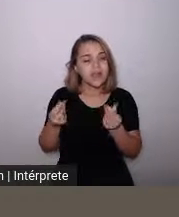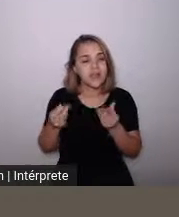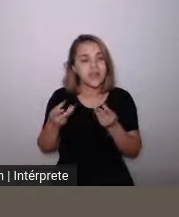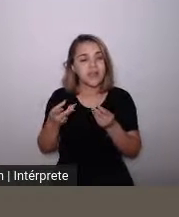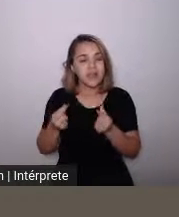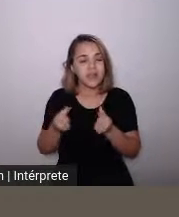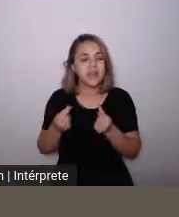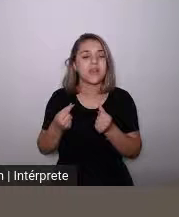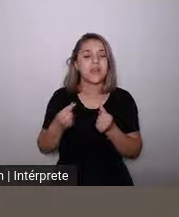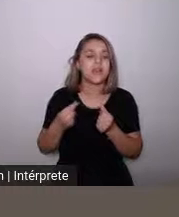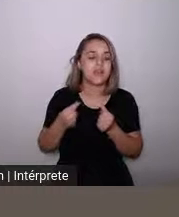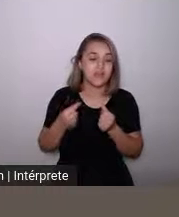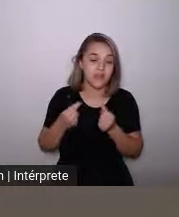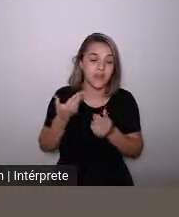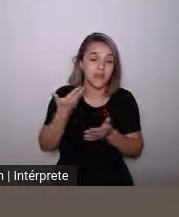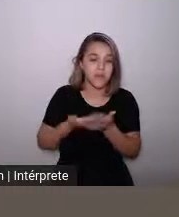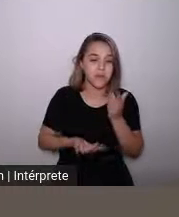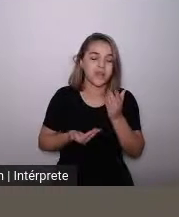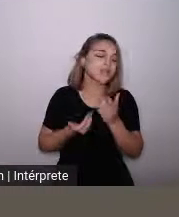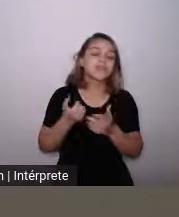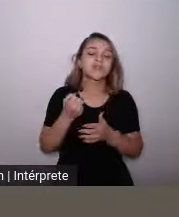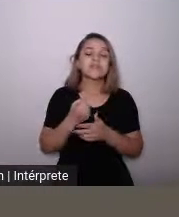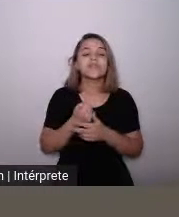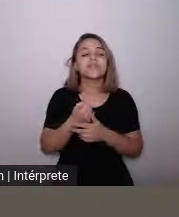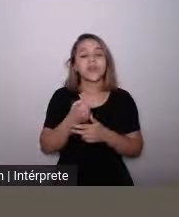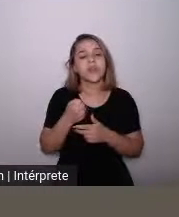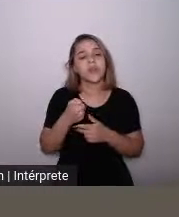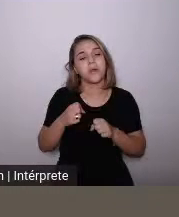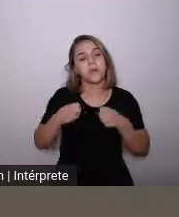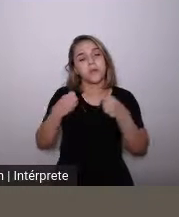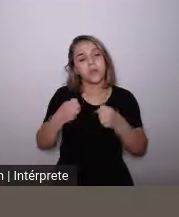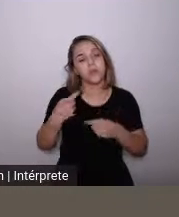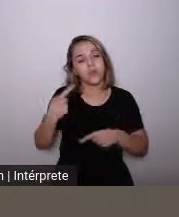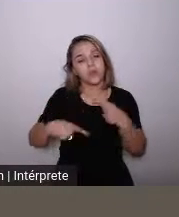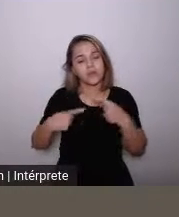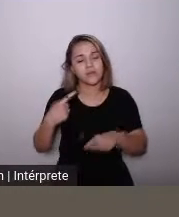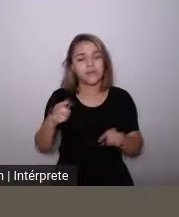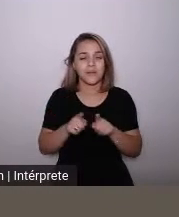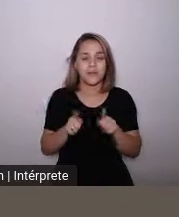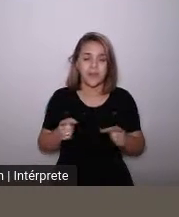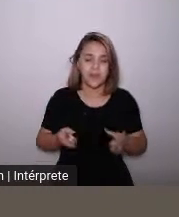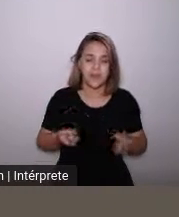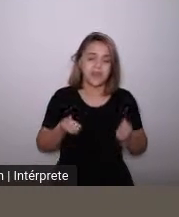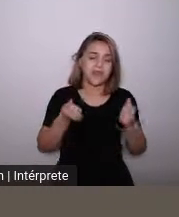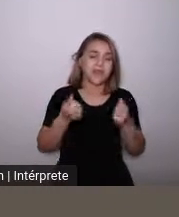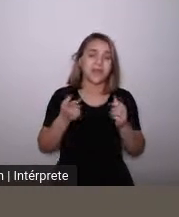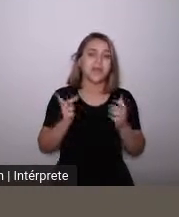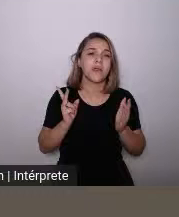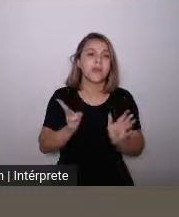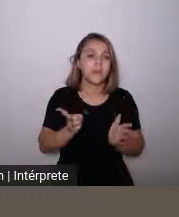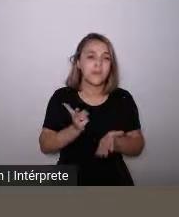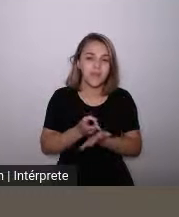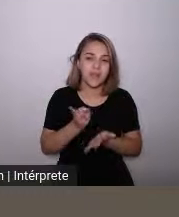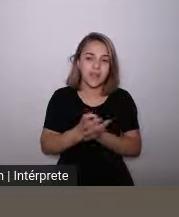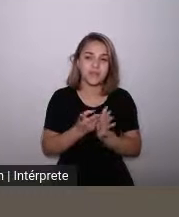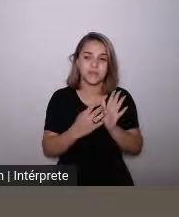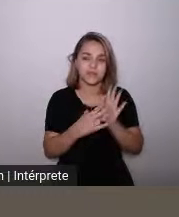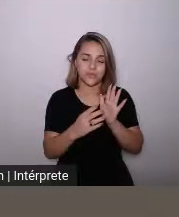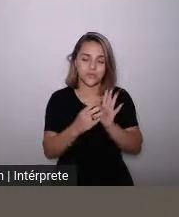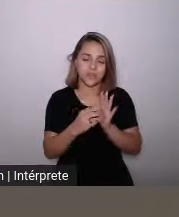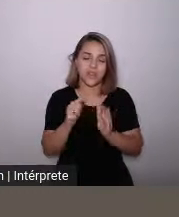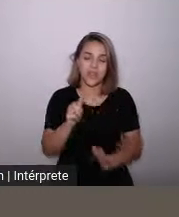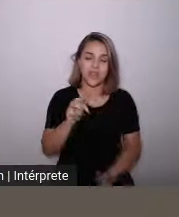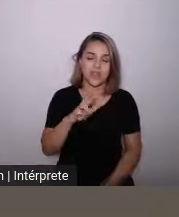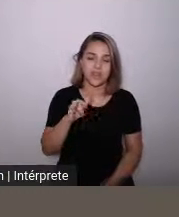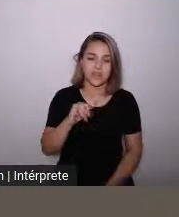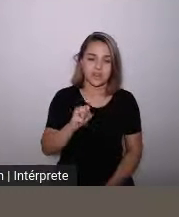estética pela perda de poder político e econômico. Talvez mesmo a figura do aristocrata decaído seja uma das primeiras